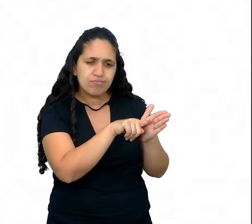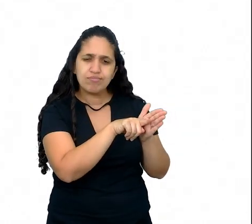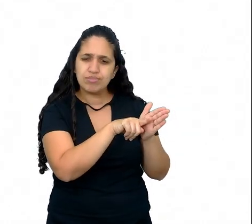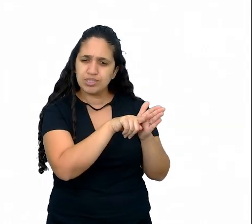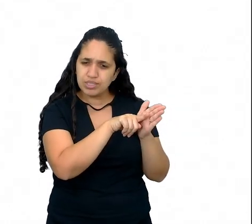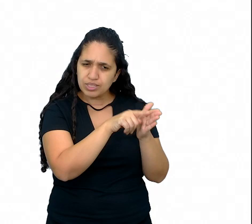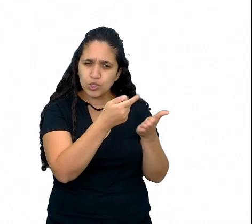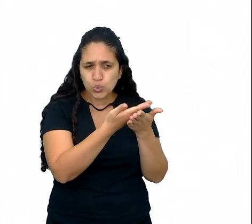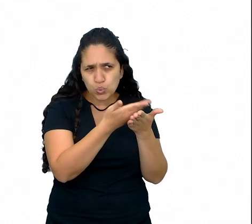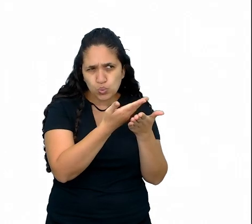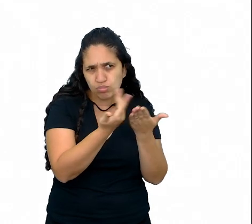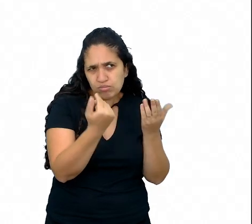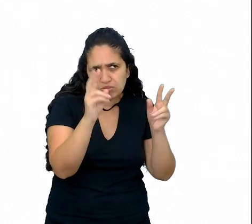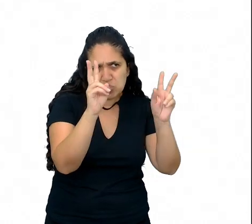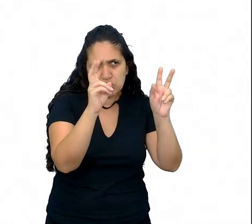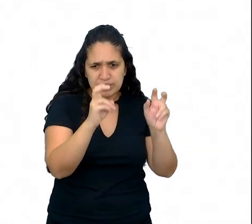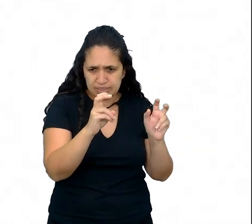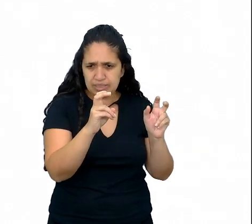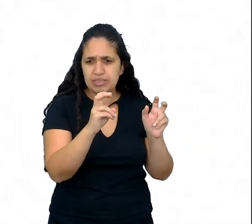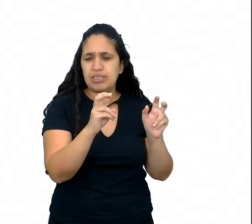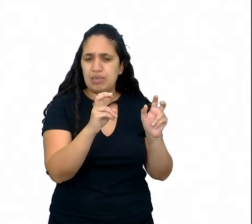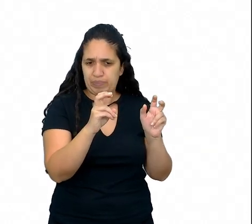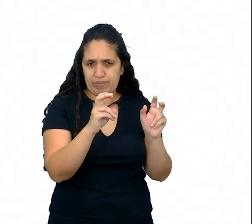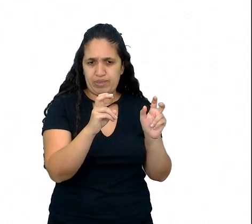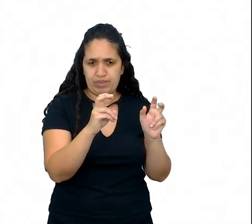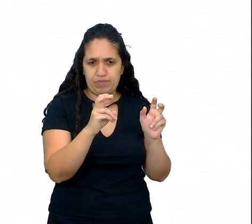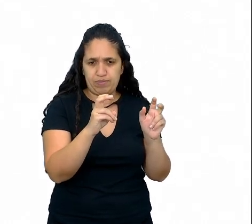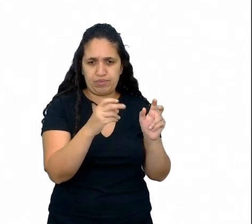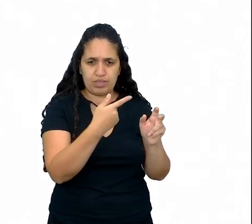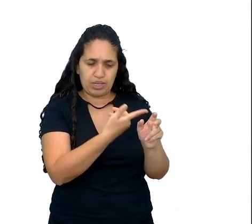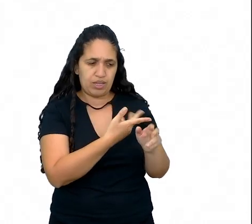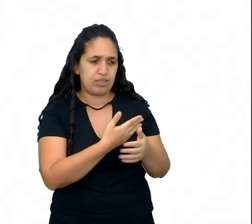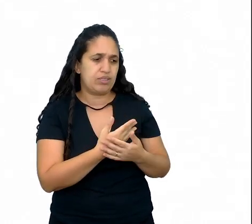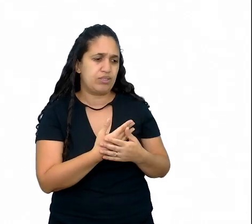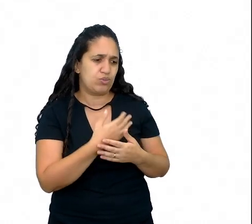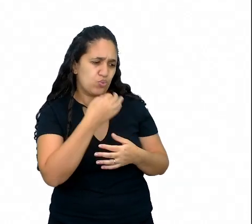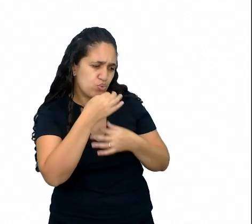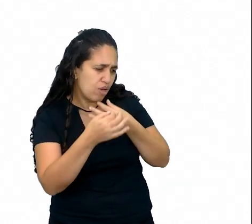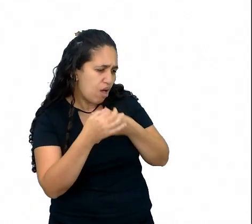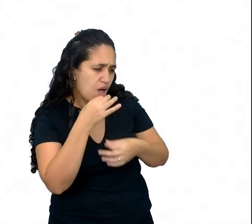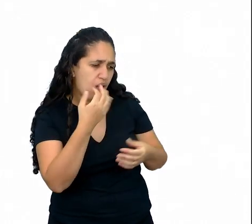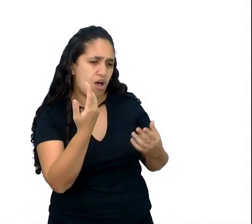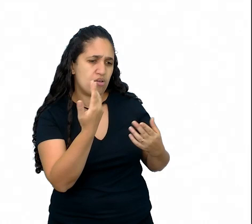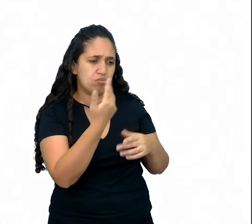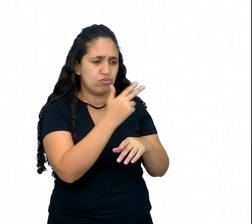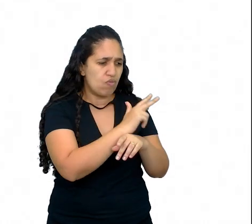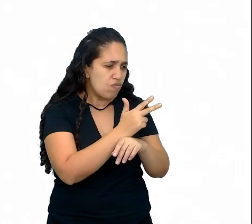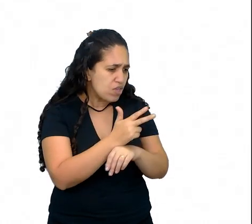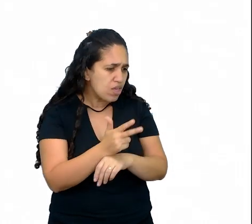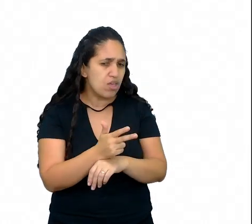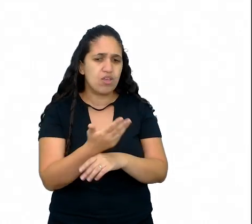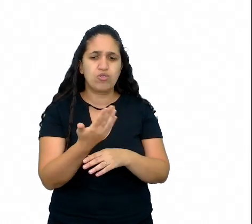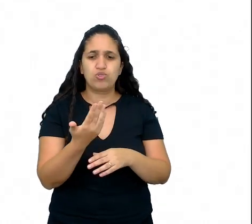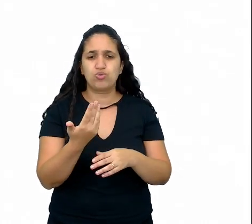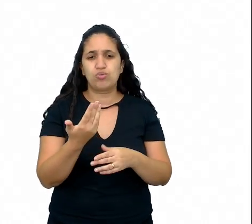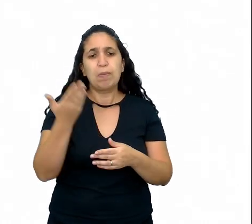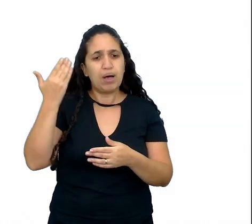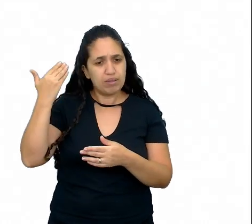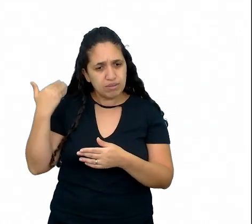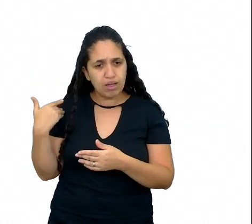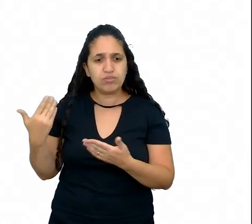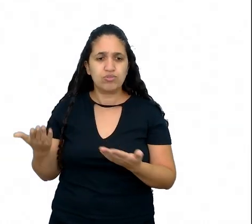eles estudem algum tema, que eles, sugestões de vídeos, né, tudo visto anteriormente